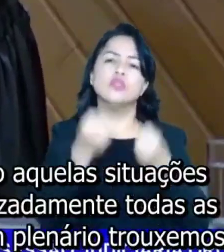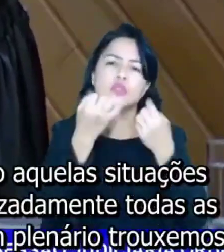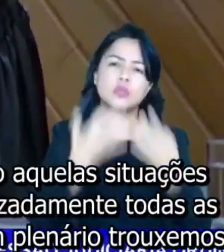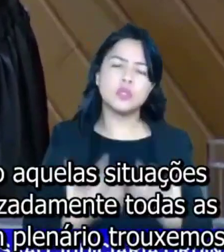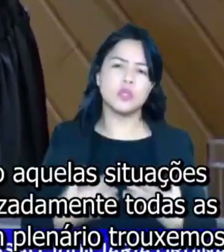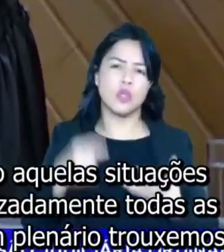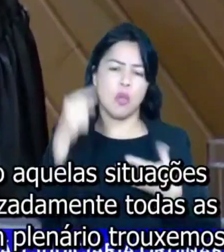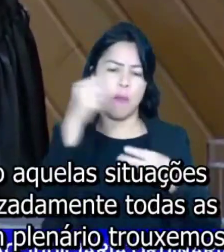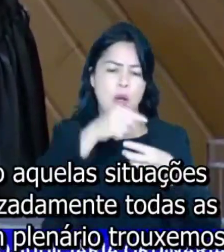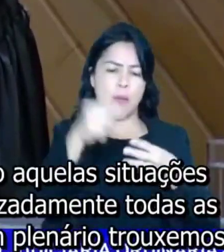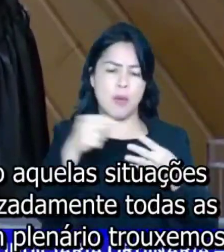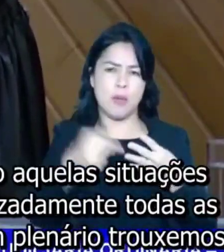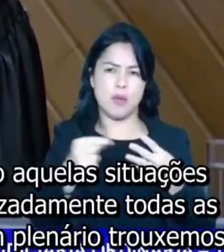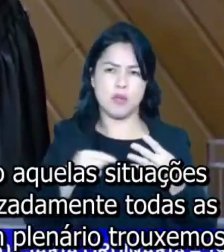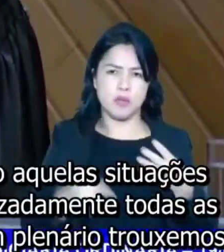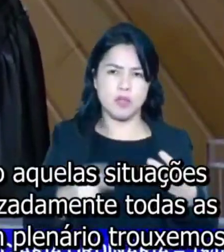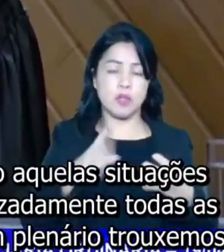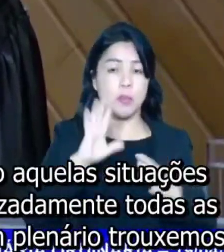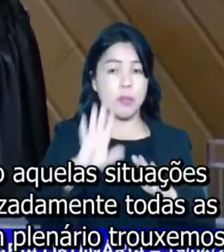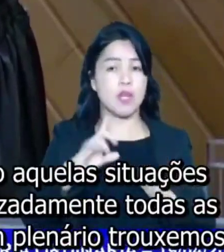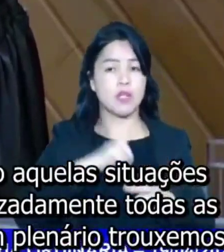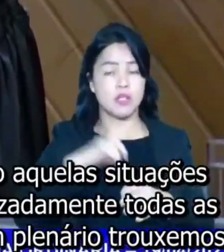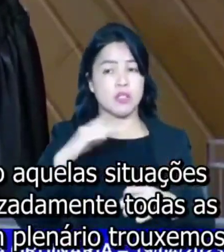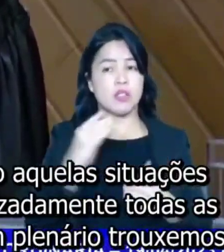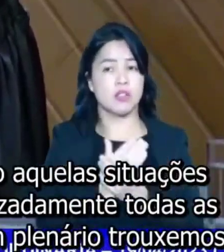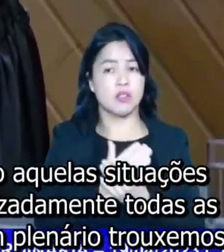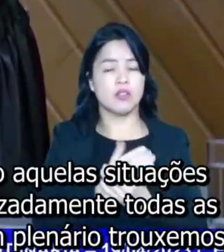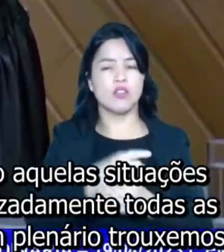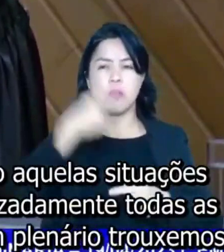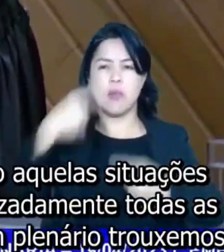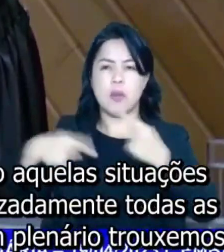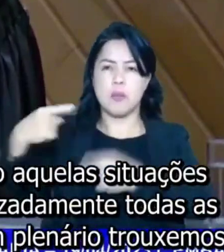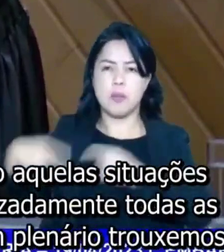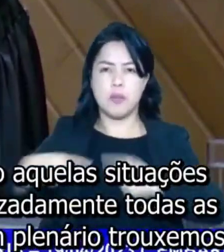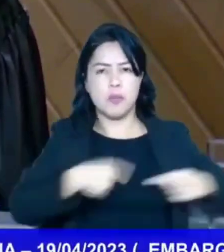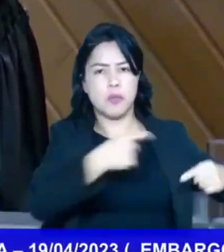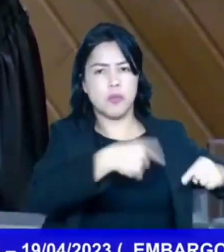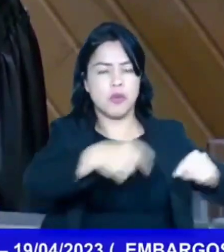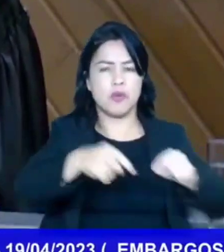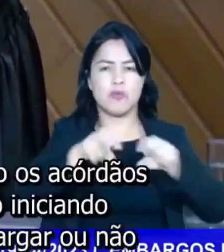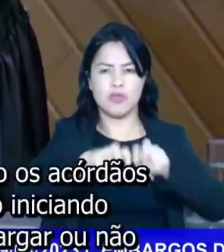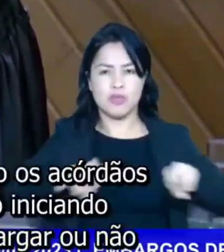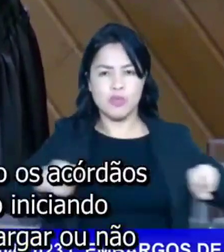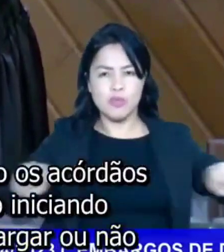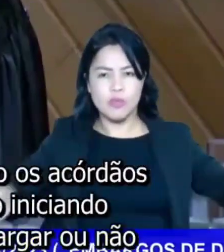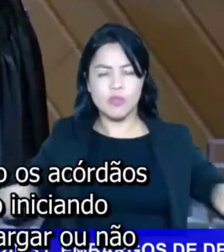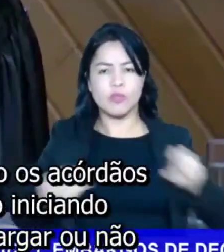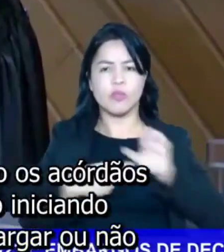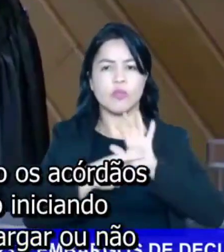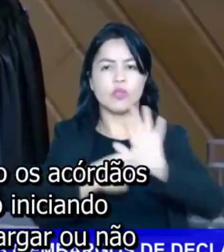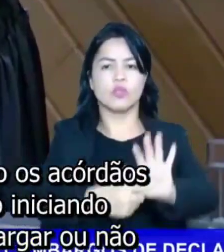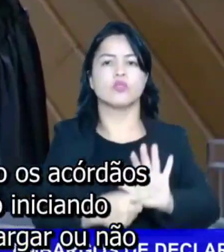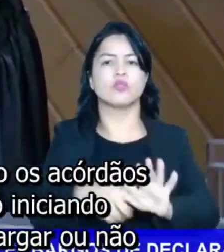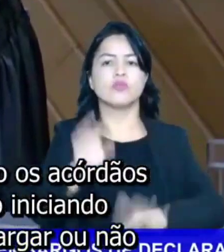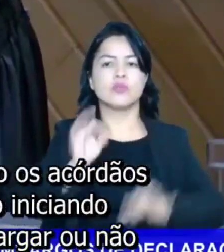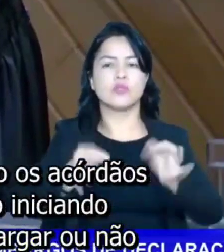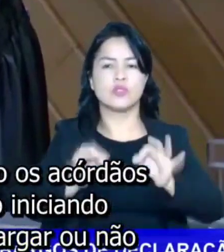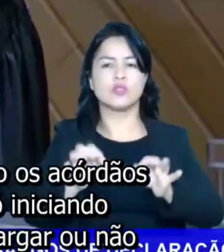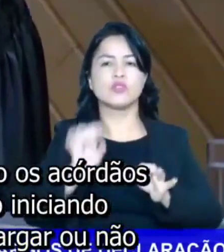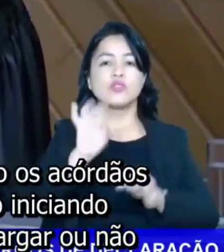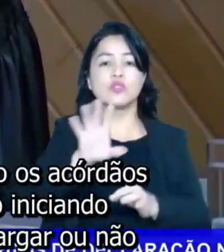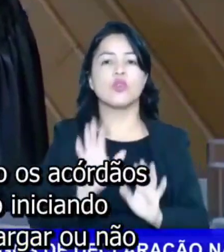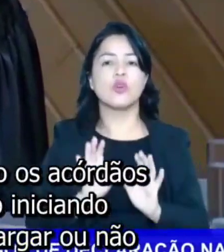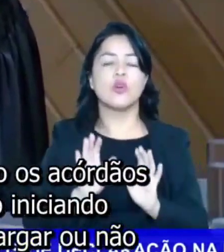que durante o julgamento, nos debates em plenário, trouxemos ao tribunal apenas os pontos mais